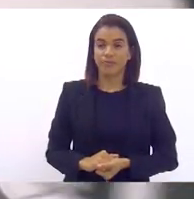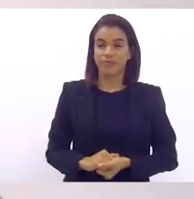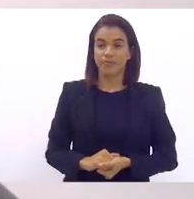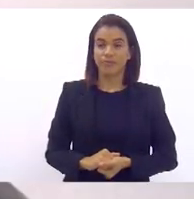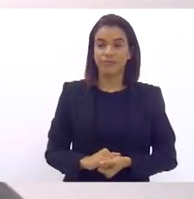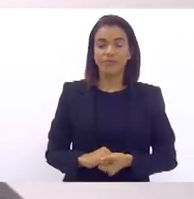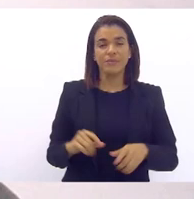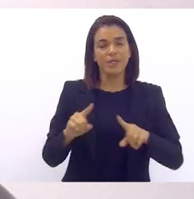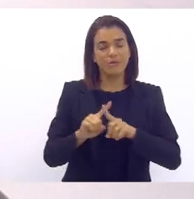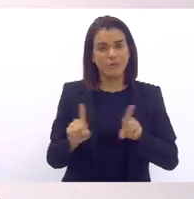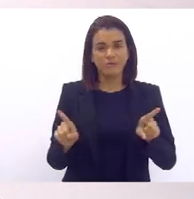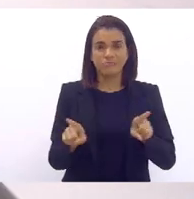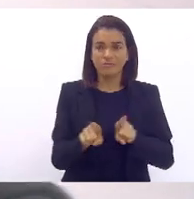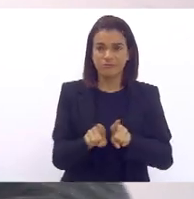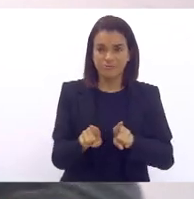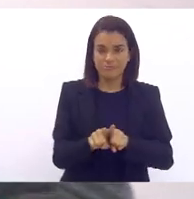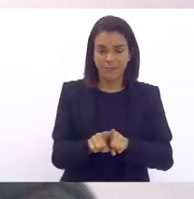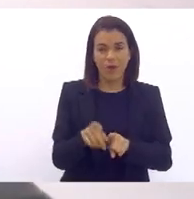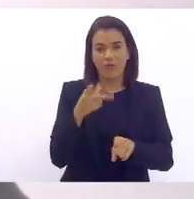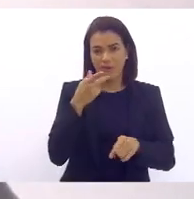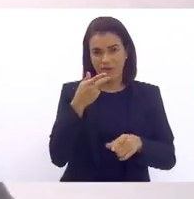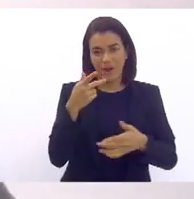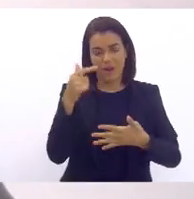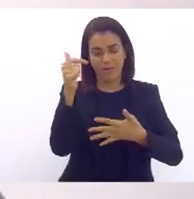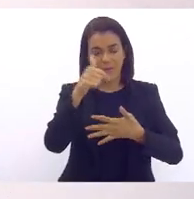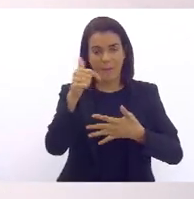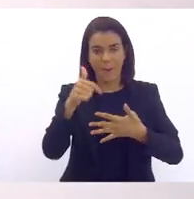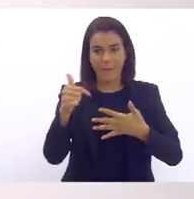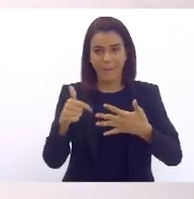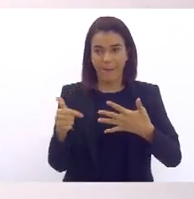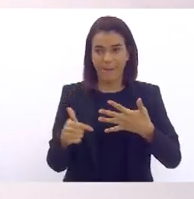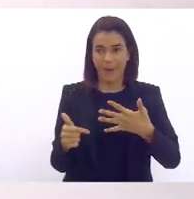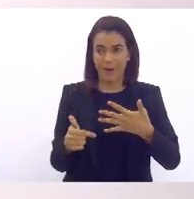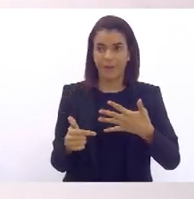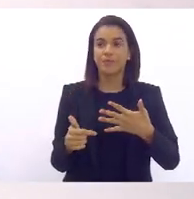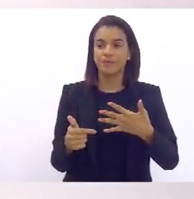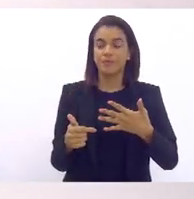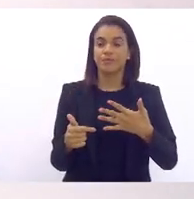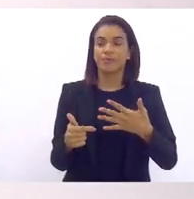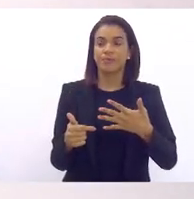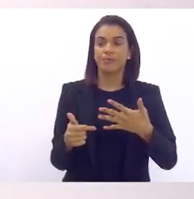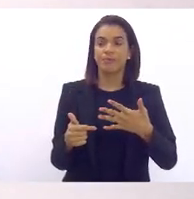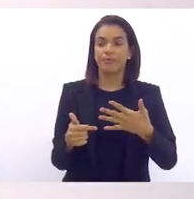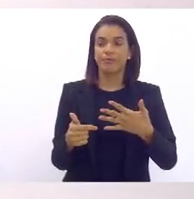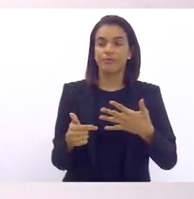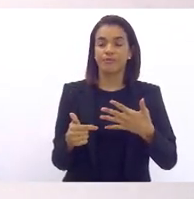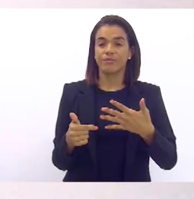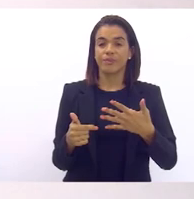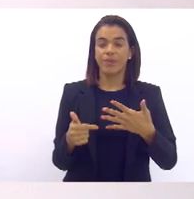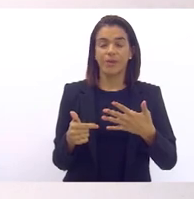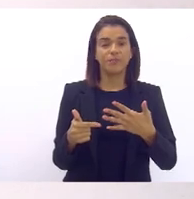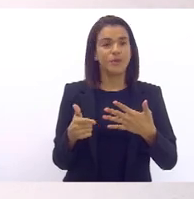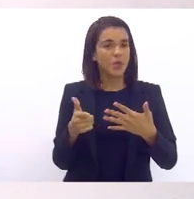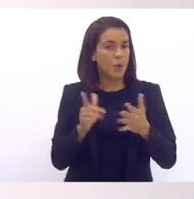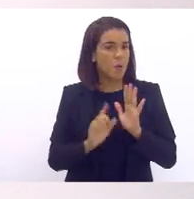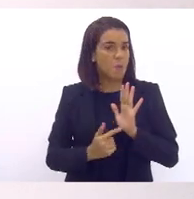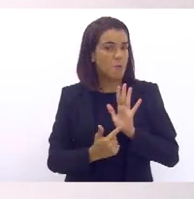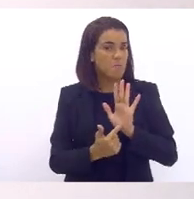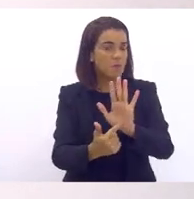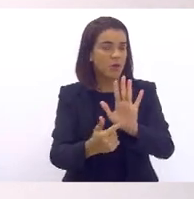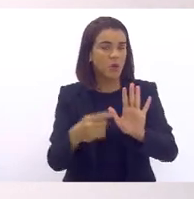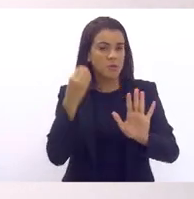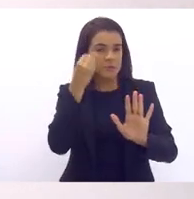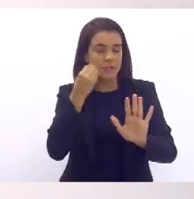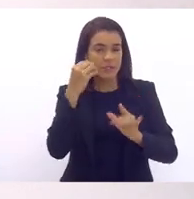mas também temos quer dizer vou até citar alguns aqui que eu sempre eh eh eh trago até como experiência da própria